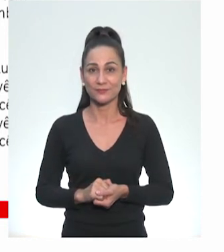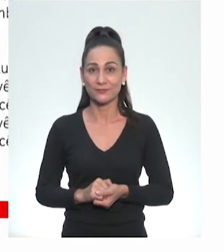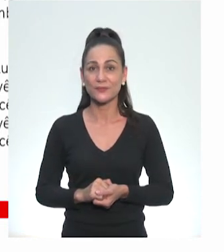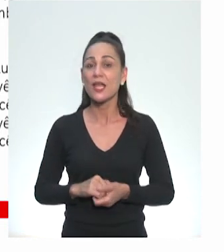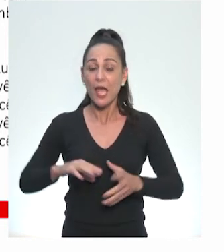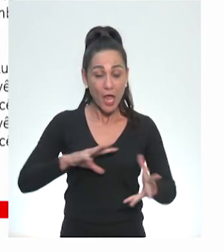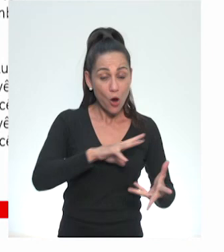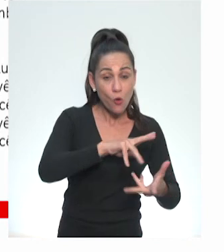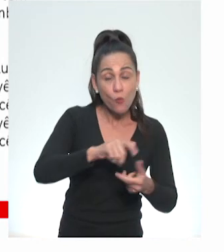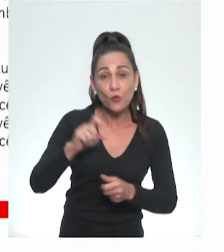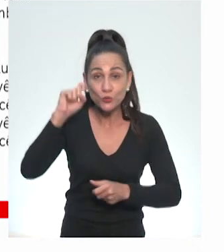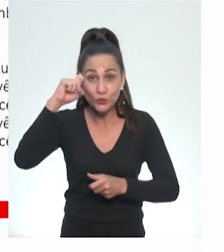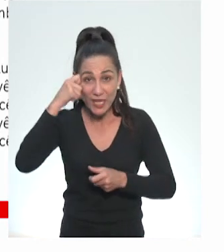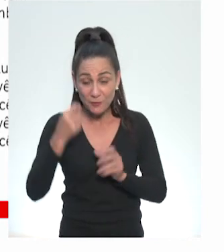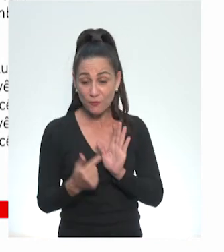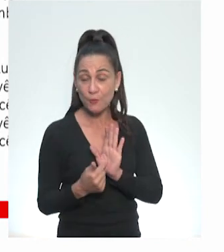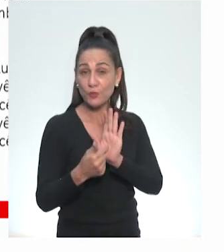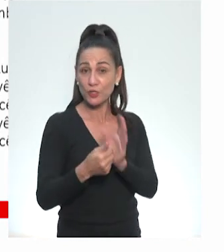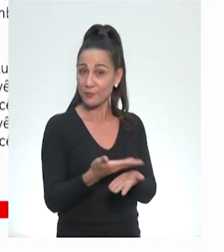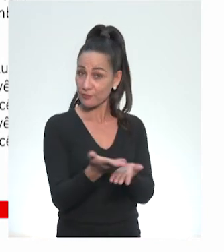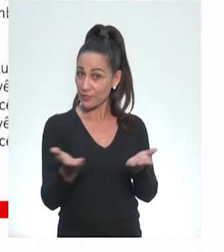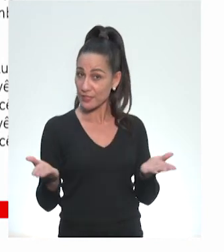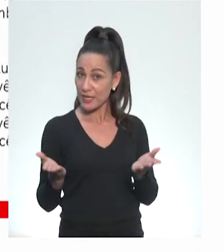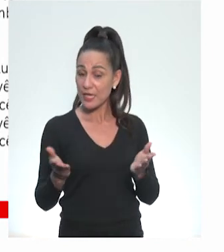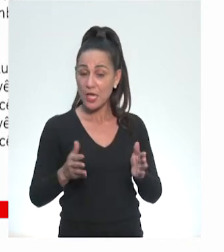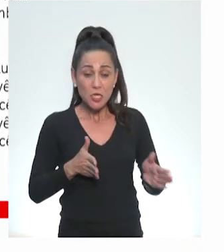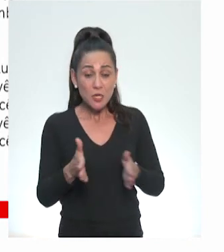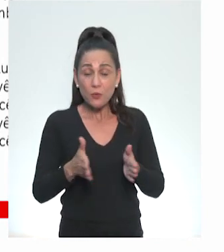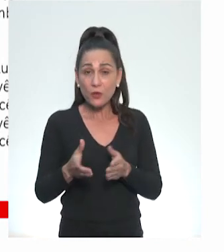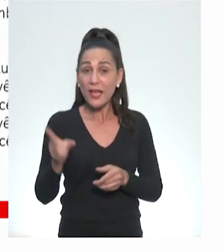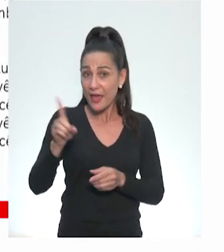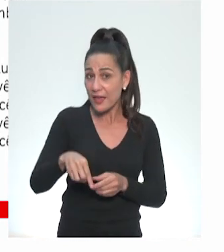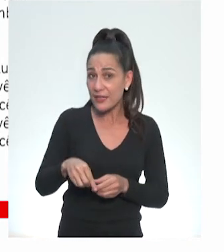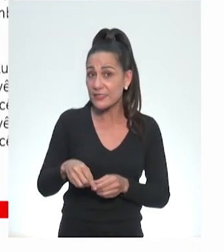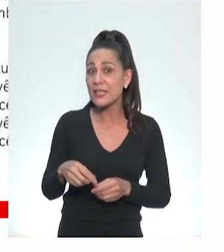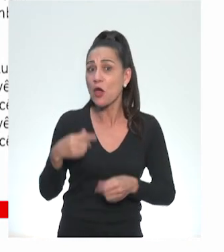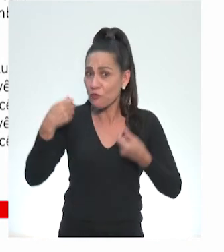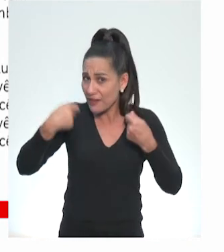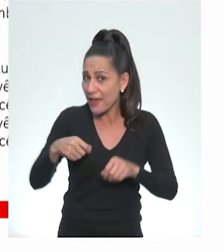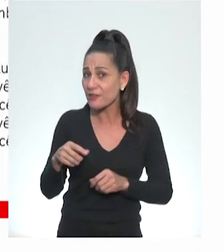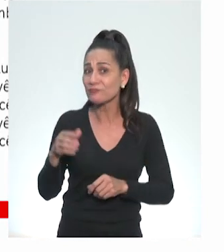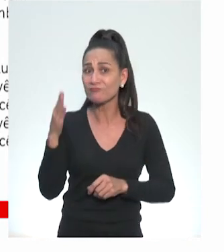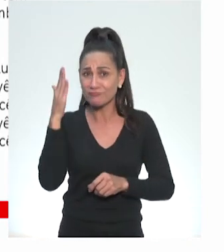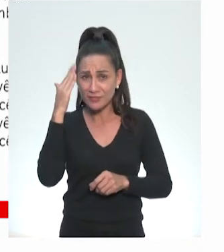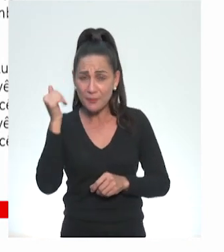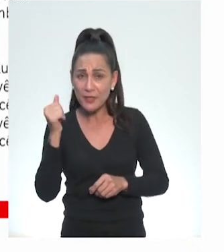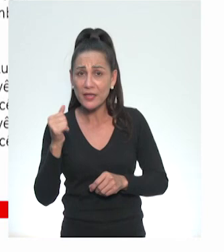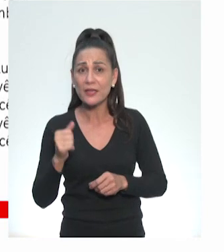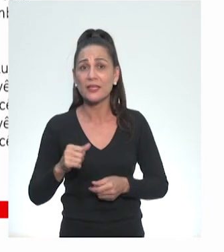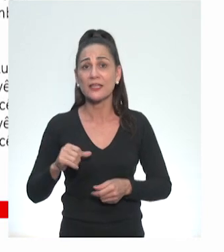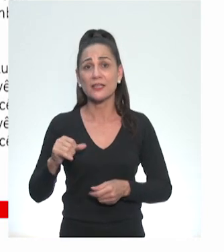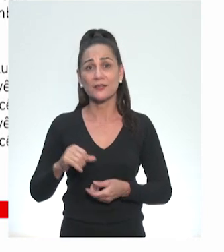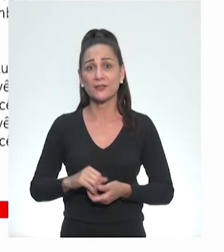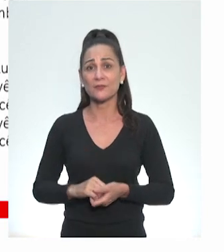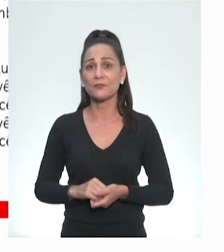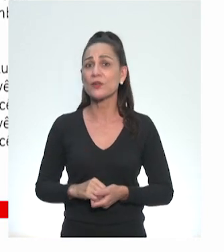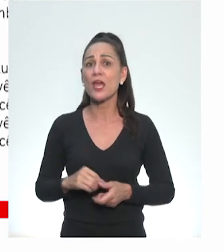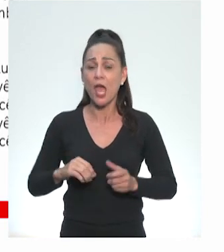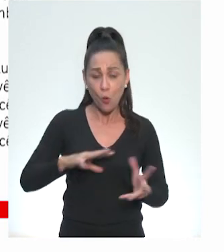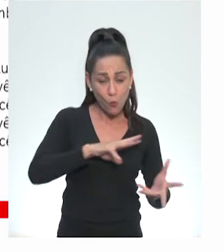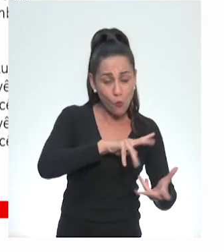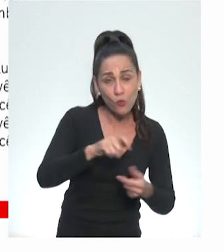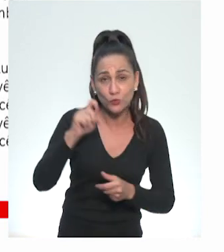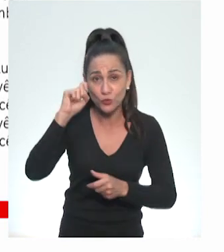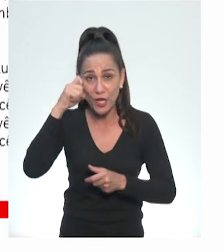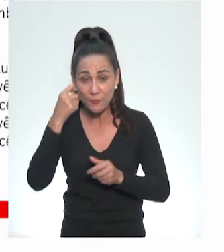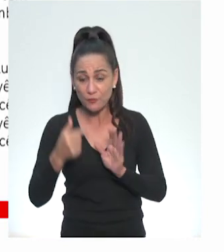É o mundo negro que viemos mostrar para você. Que bloco é esse? Ilê. Eu quero saber. Ilê, Alê. É o mundo negro